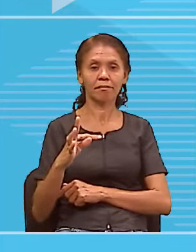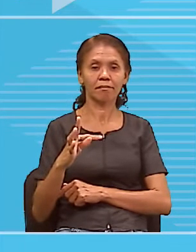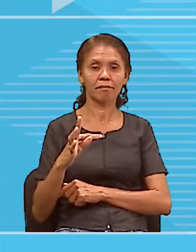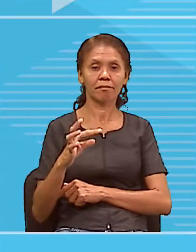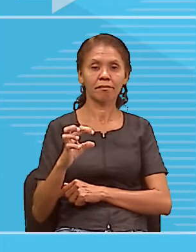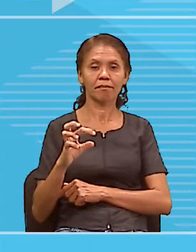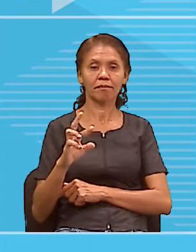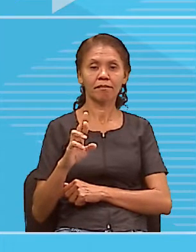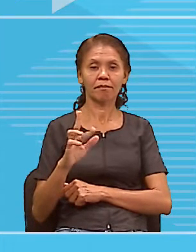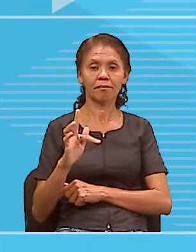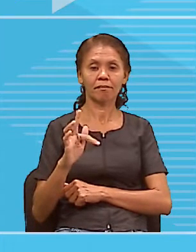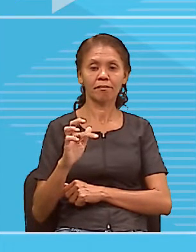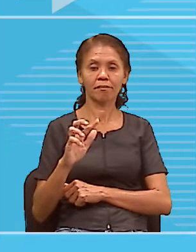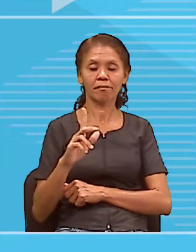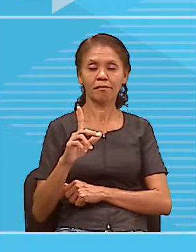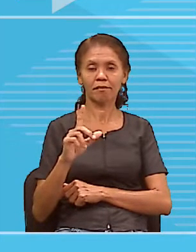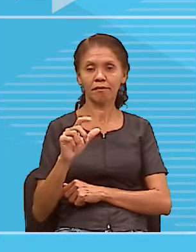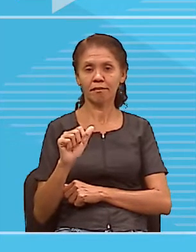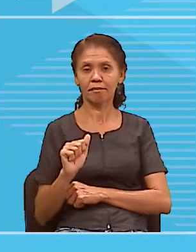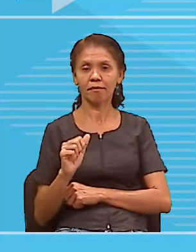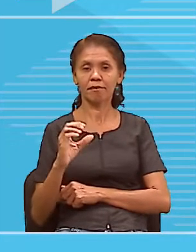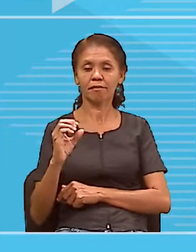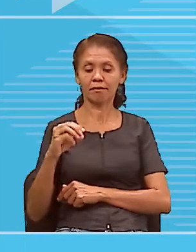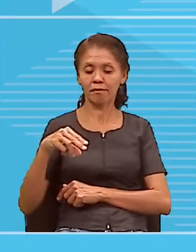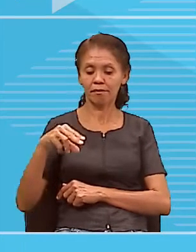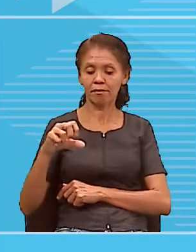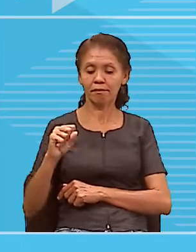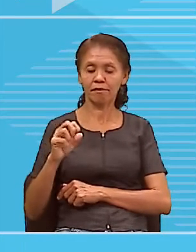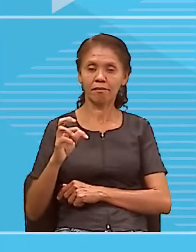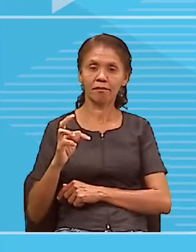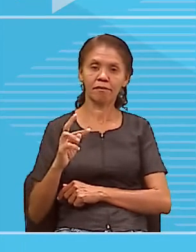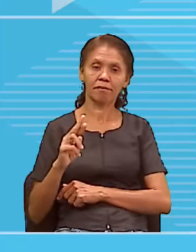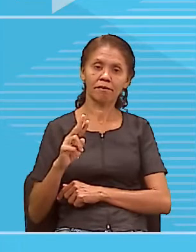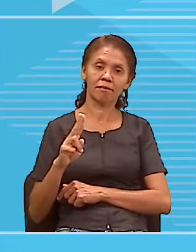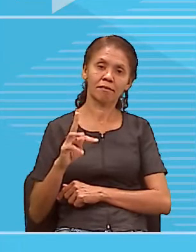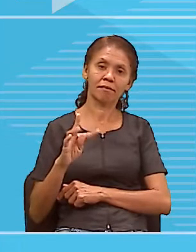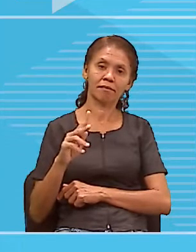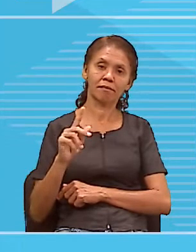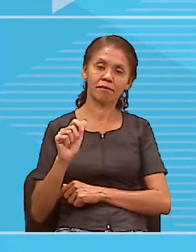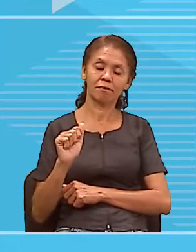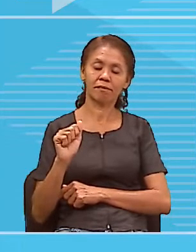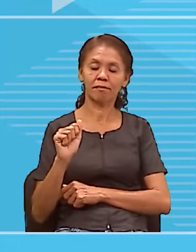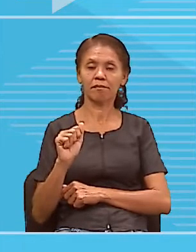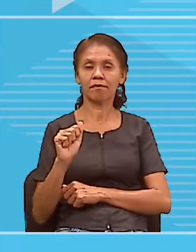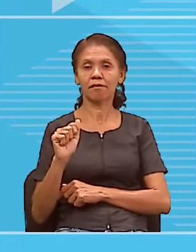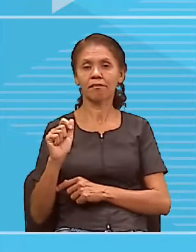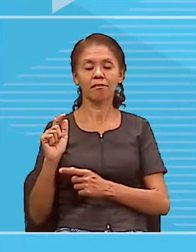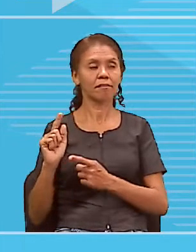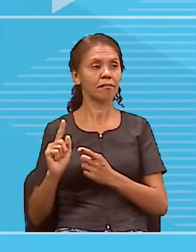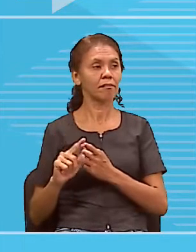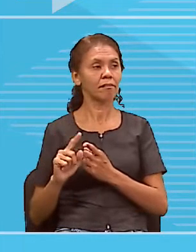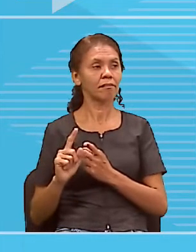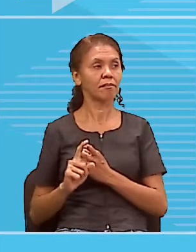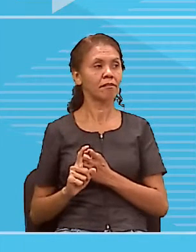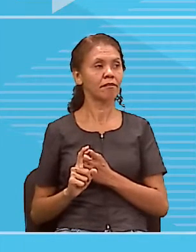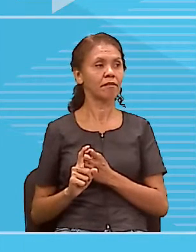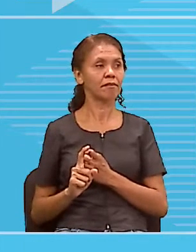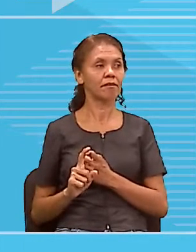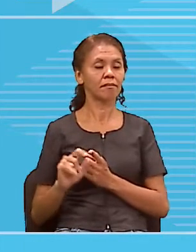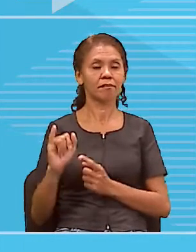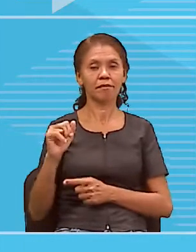certo Dulce e existe também as